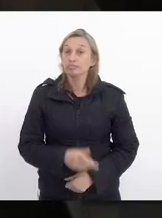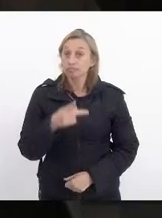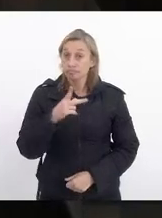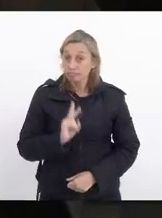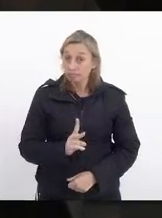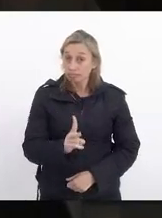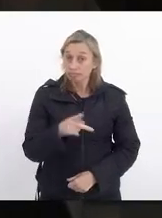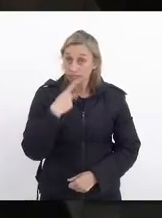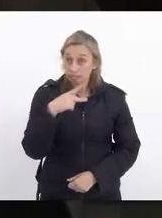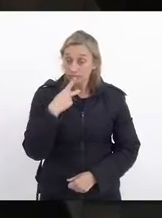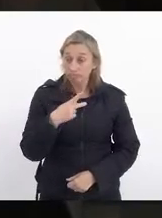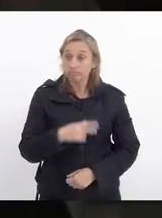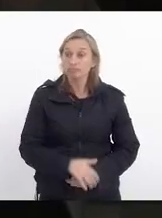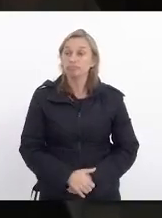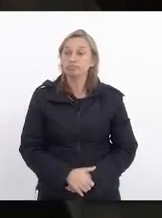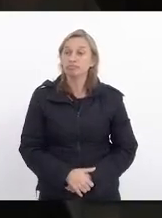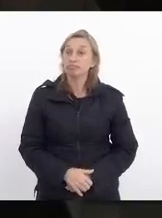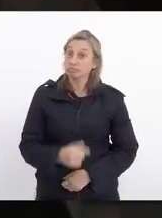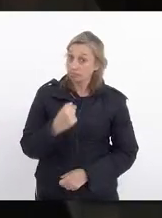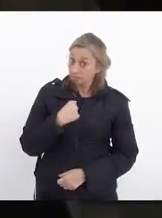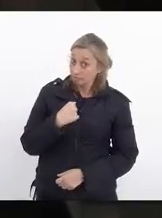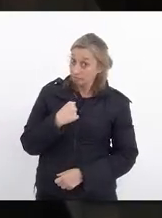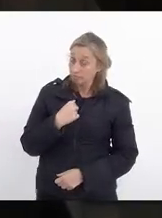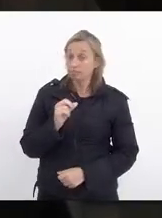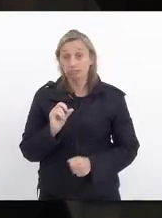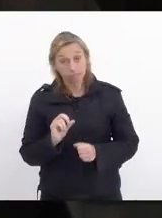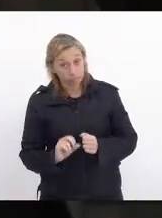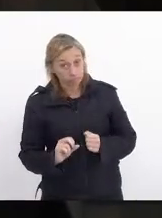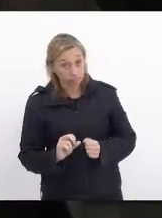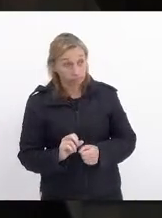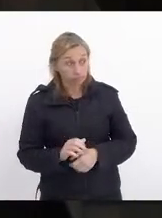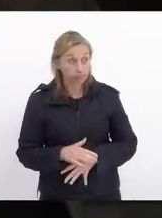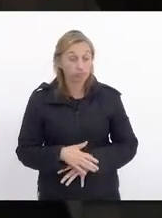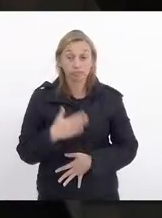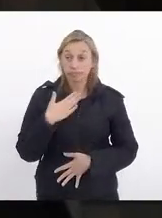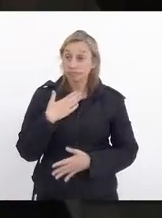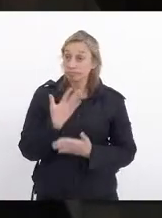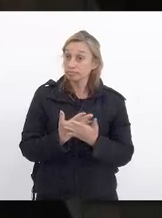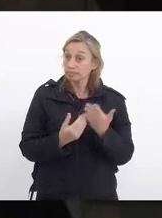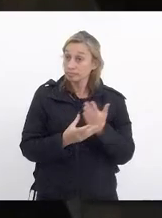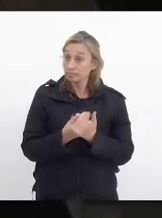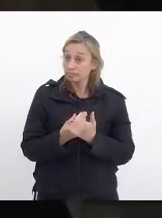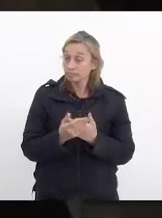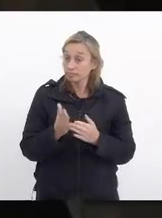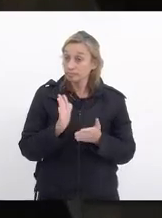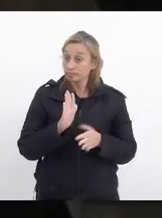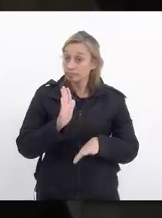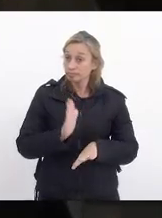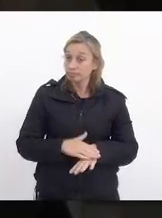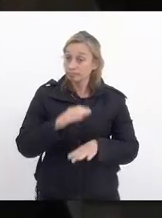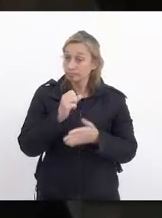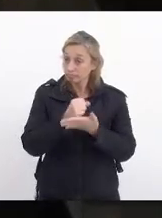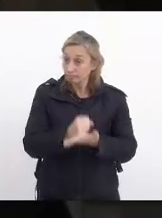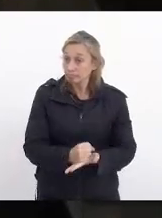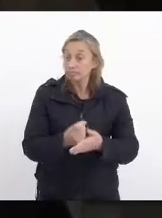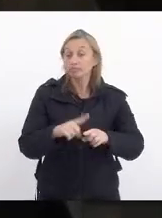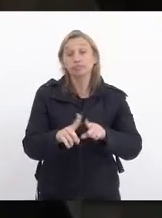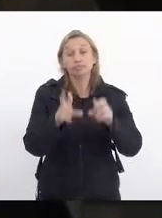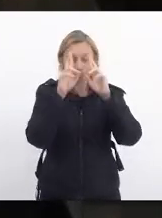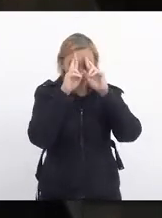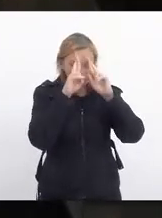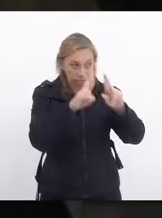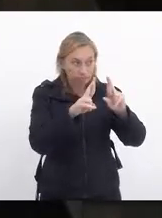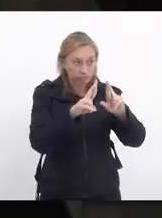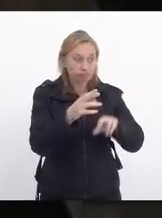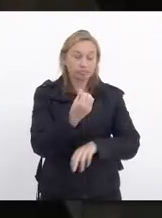é Se fosse eu que fosse fazer minha mão teria sido até mais pesada mas respeitamos